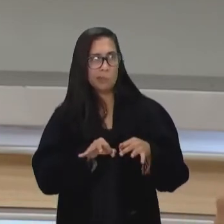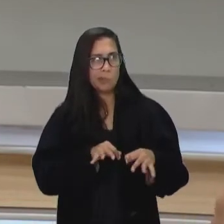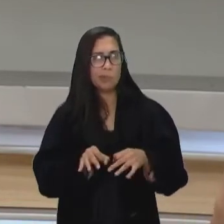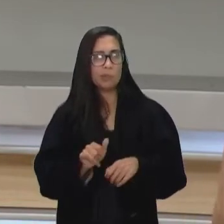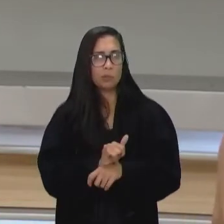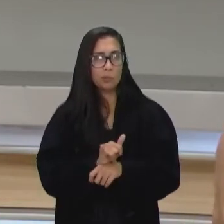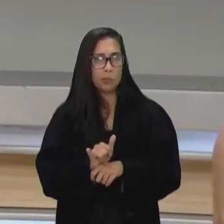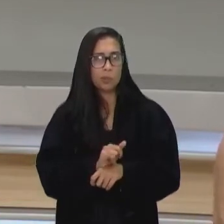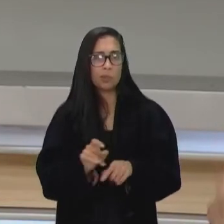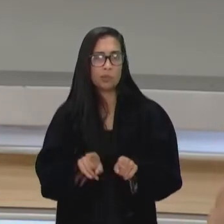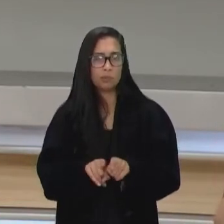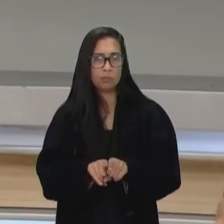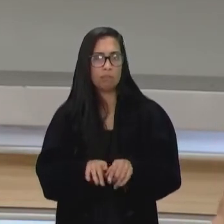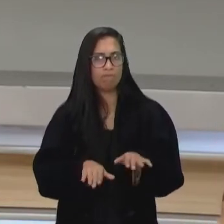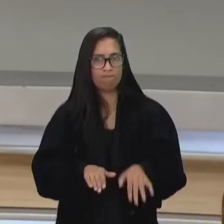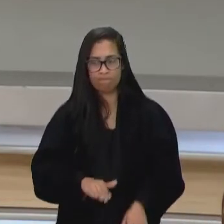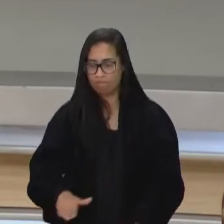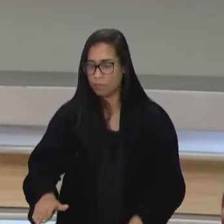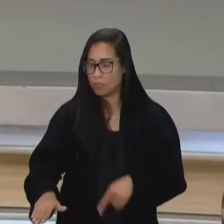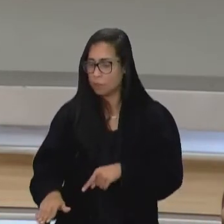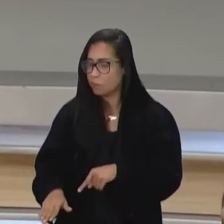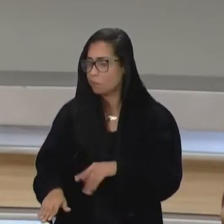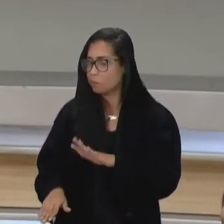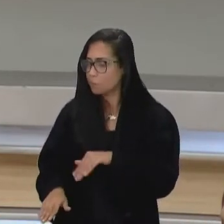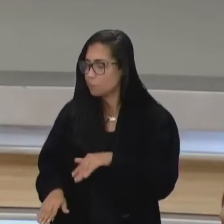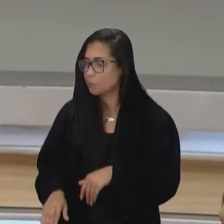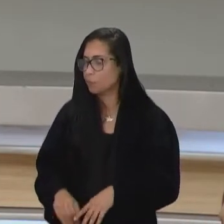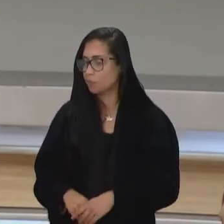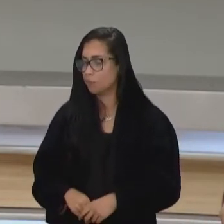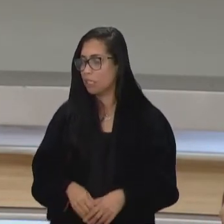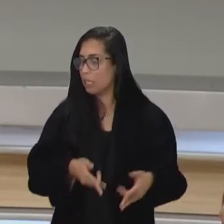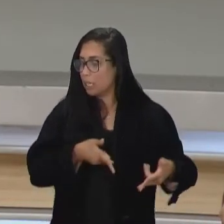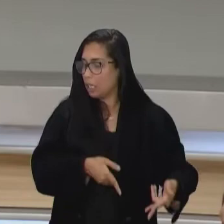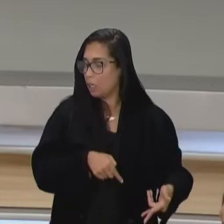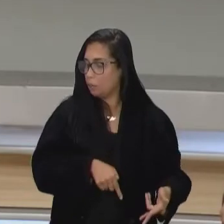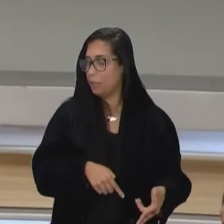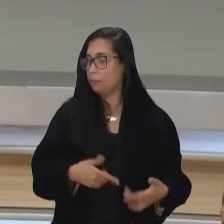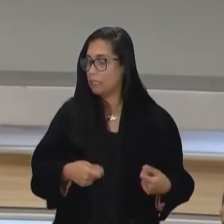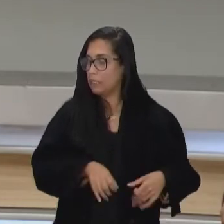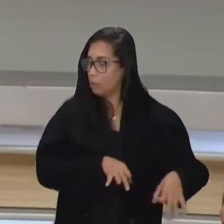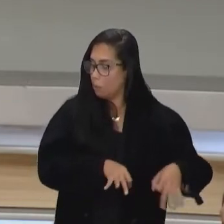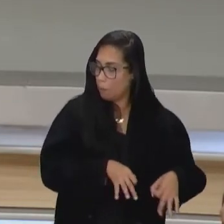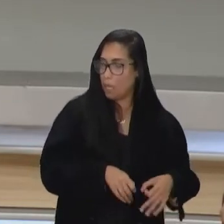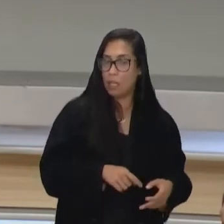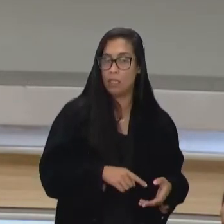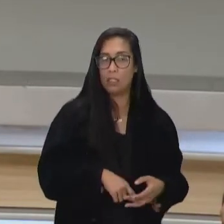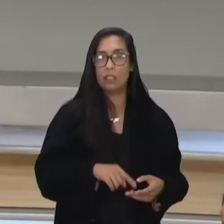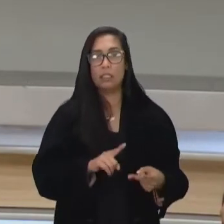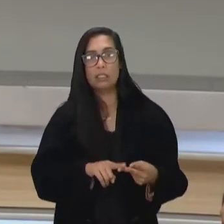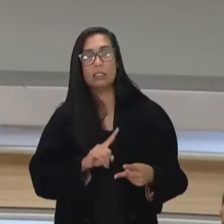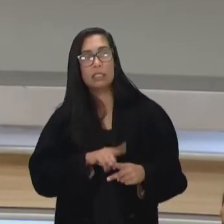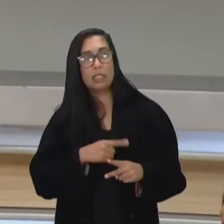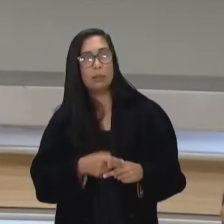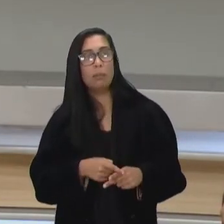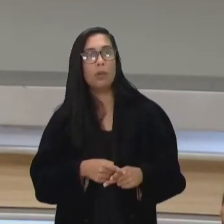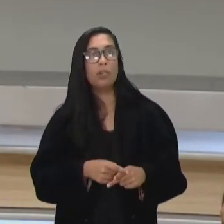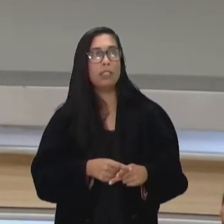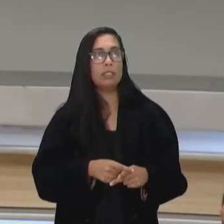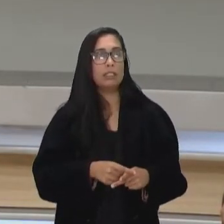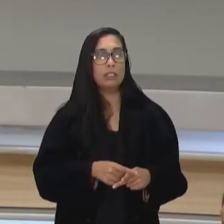aí você chega lá na criança e fala assim, ó, tá vendo a cama? Comece pela cama. Depois você chega lá